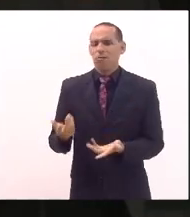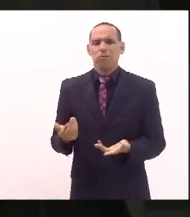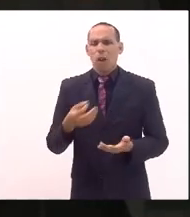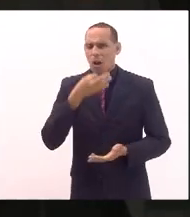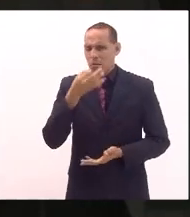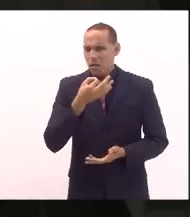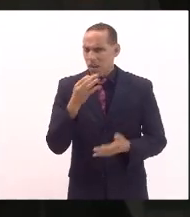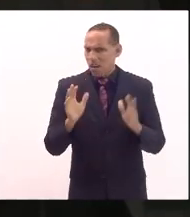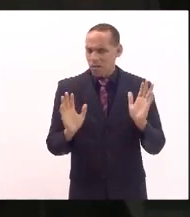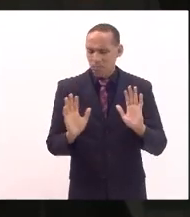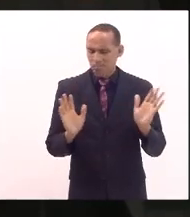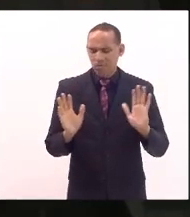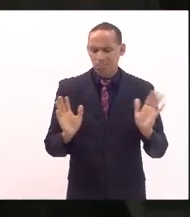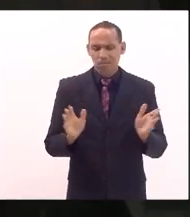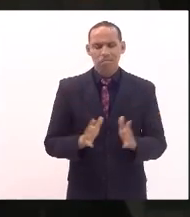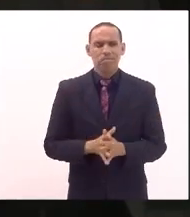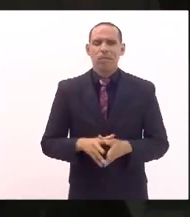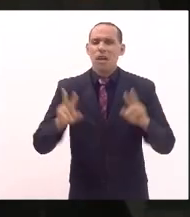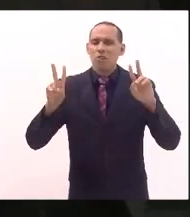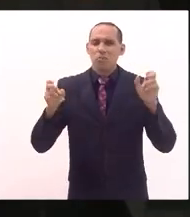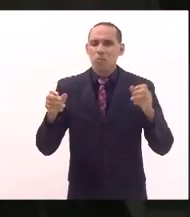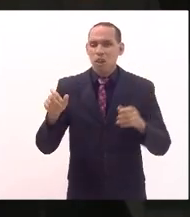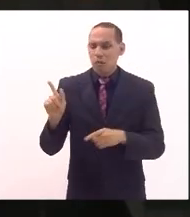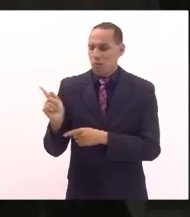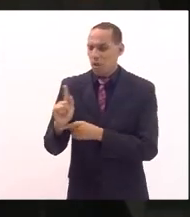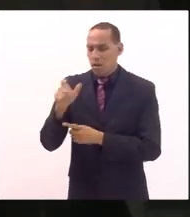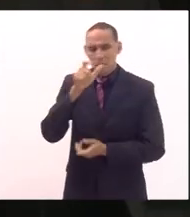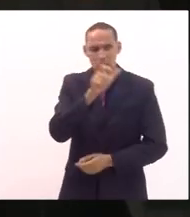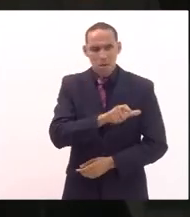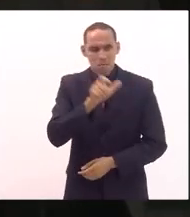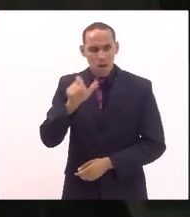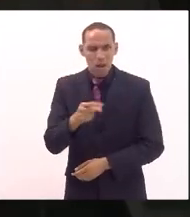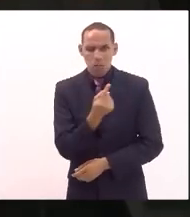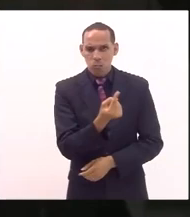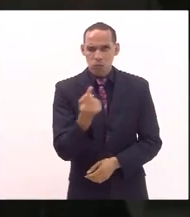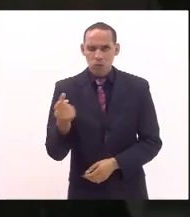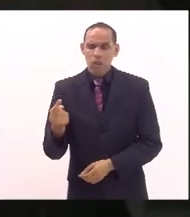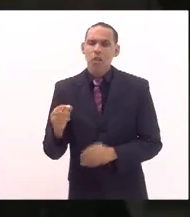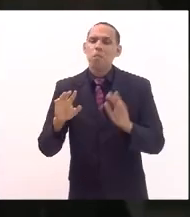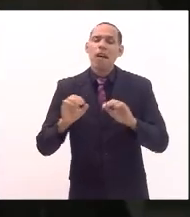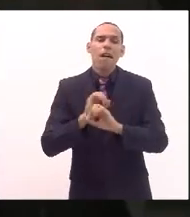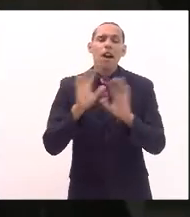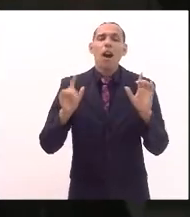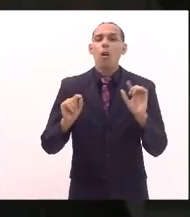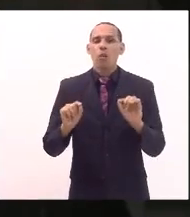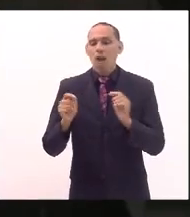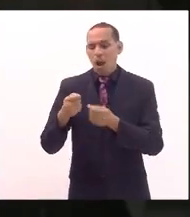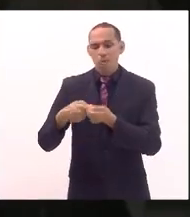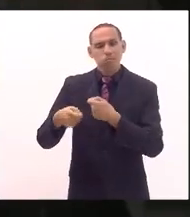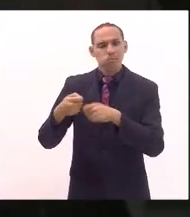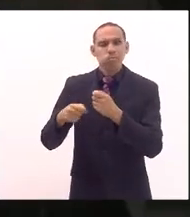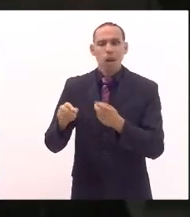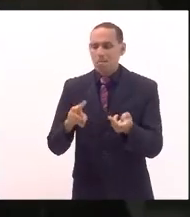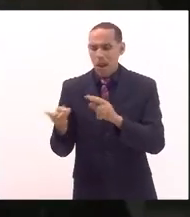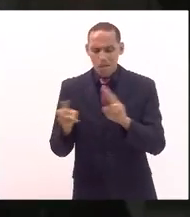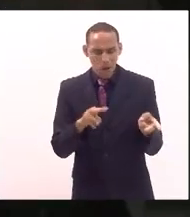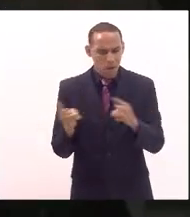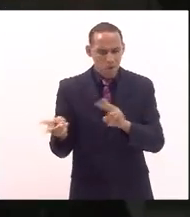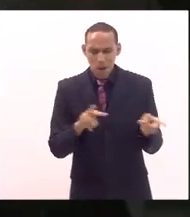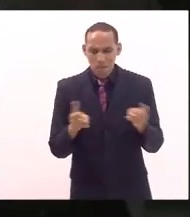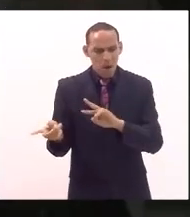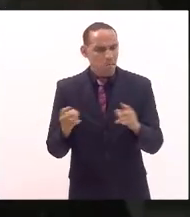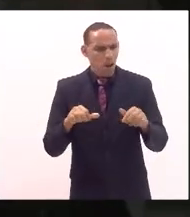sobre esse gestores individualmente mas evidentemente aqui esta administração Zig Zag Bel